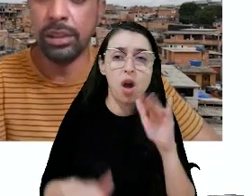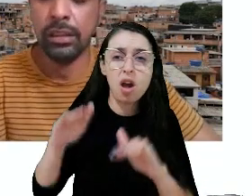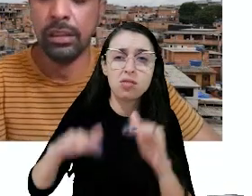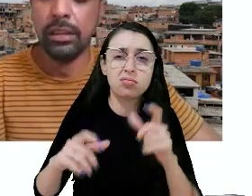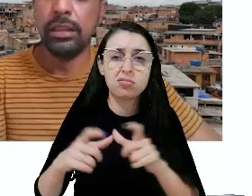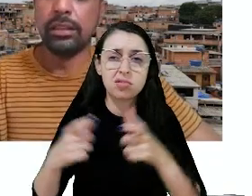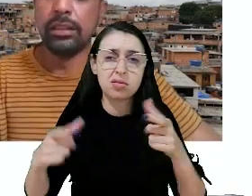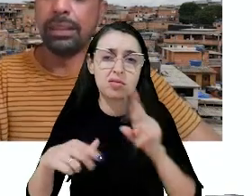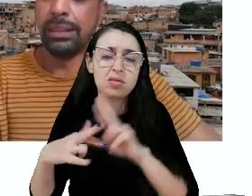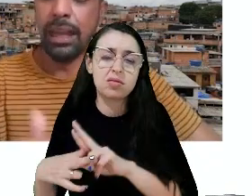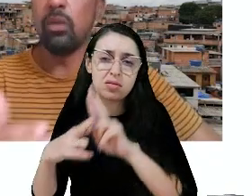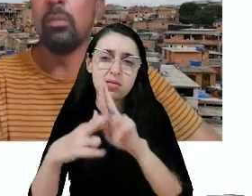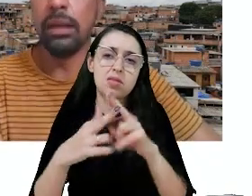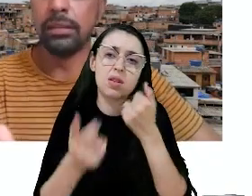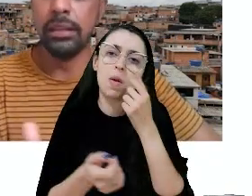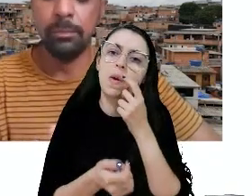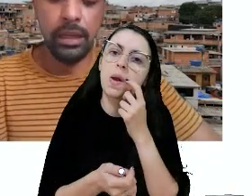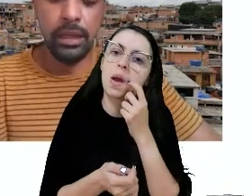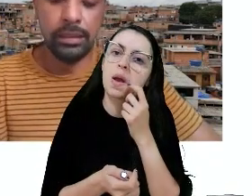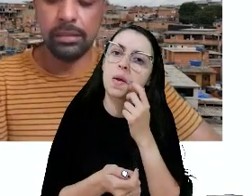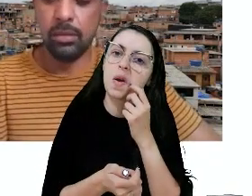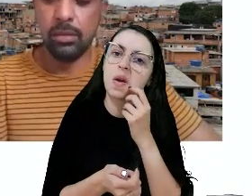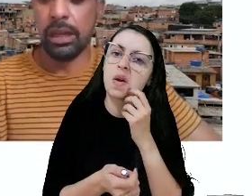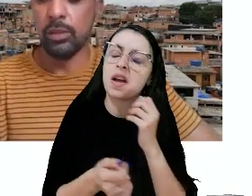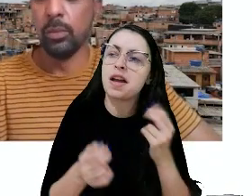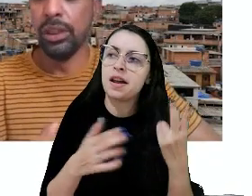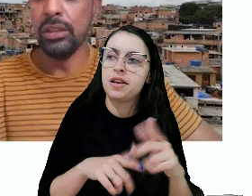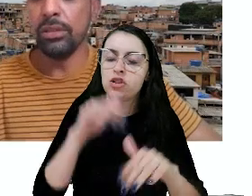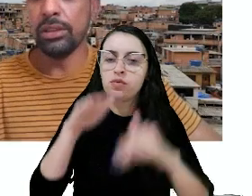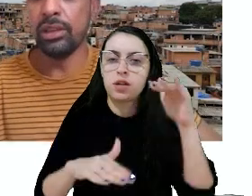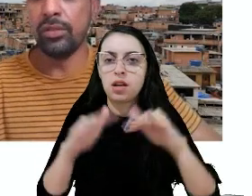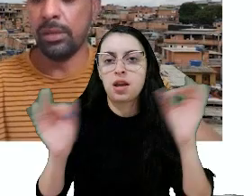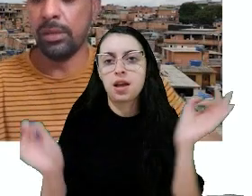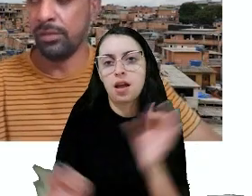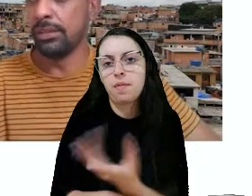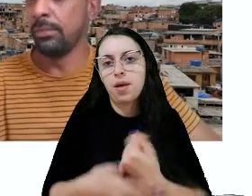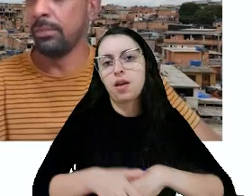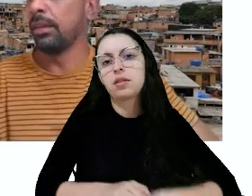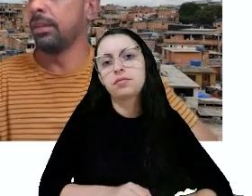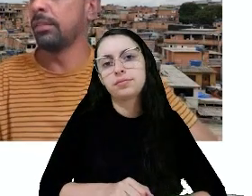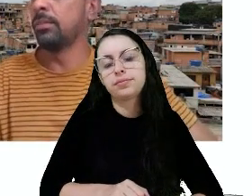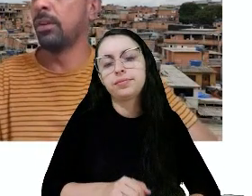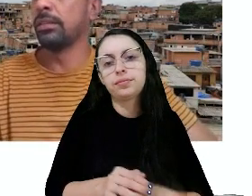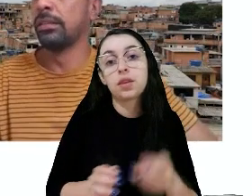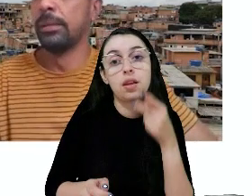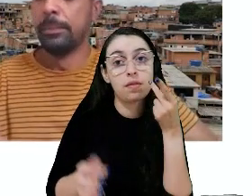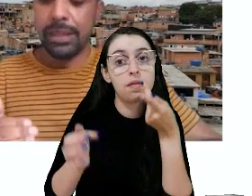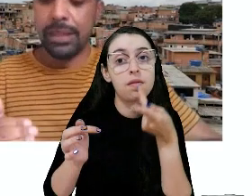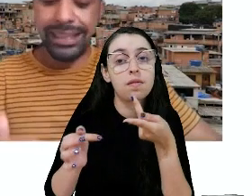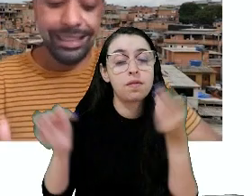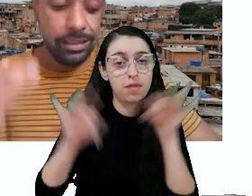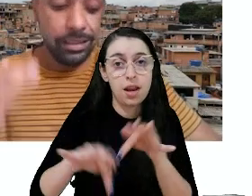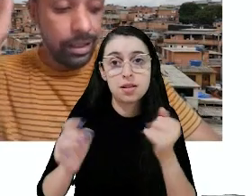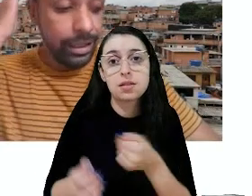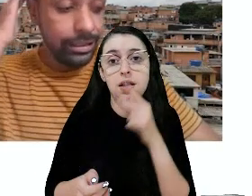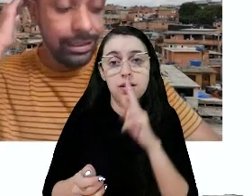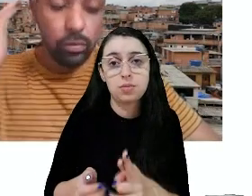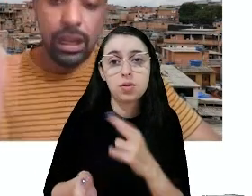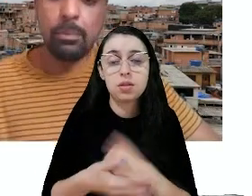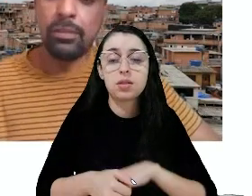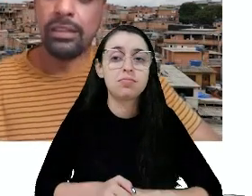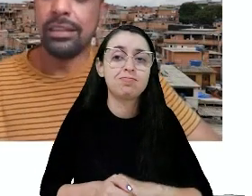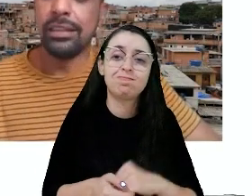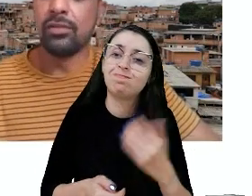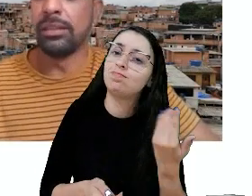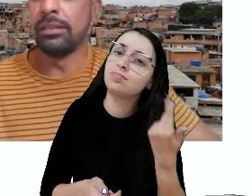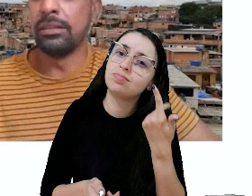as frentes, Inês, para tentar combater essa desigualdade. Por isso que a gente fala, para finalizar minha resposta, que